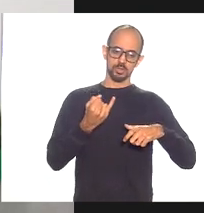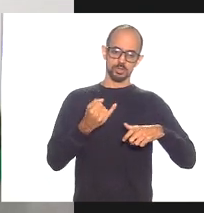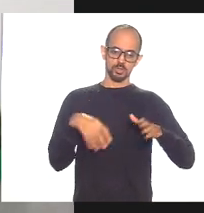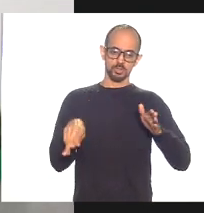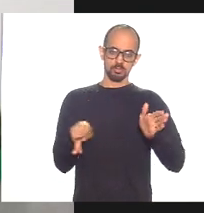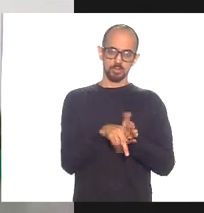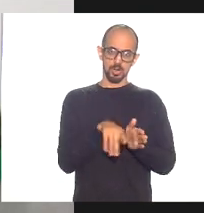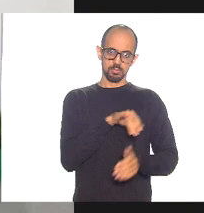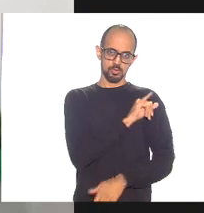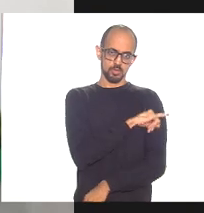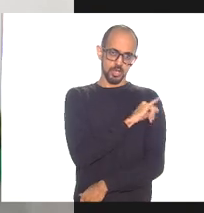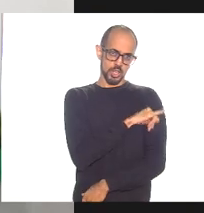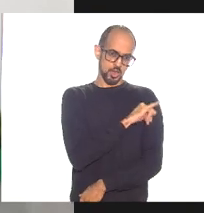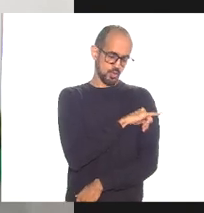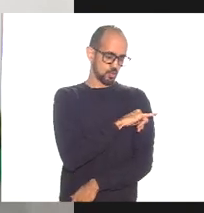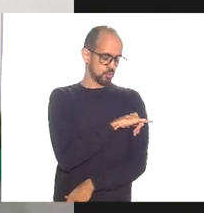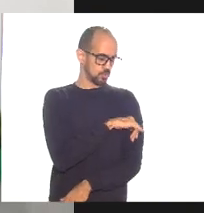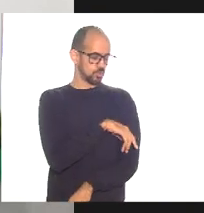Janeiro em termos de